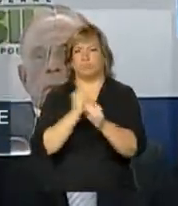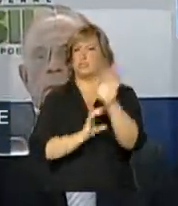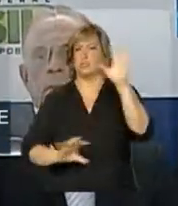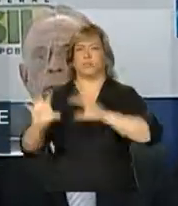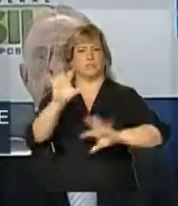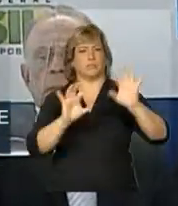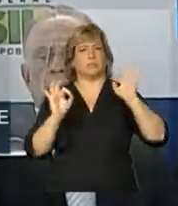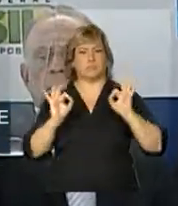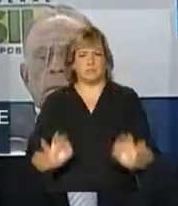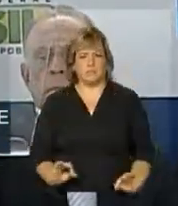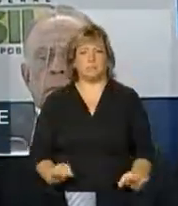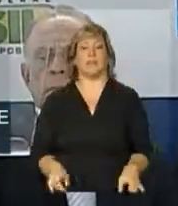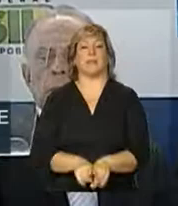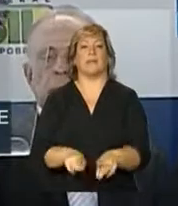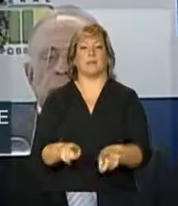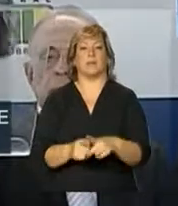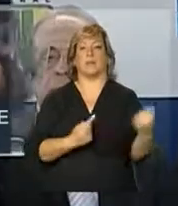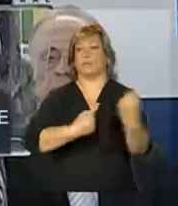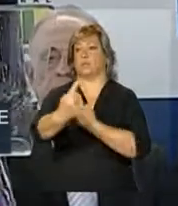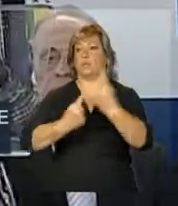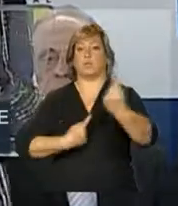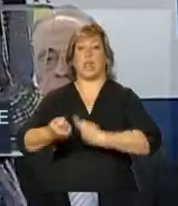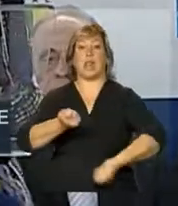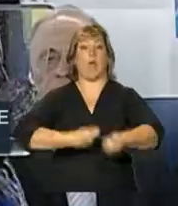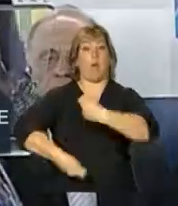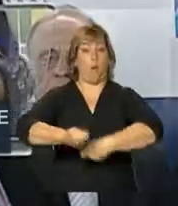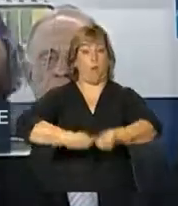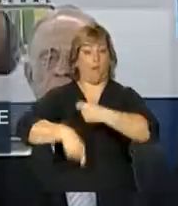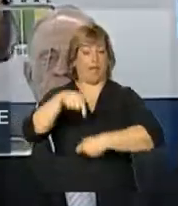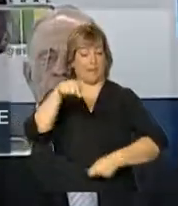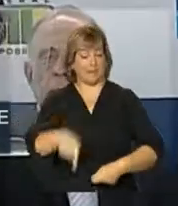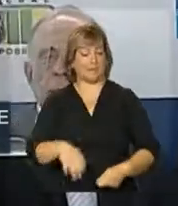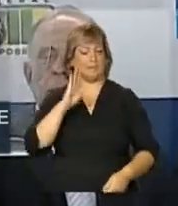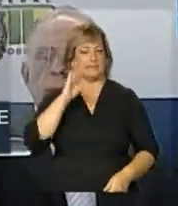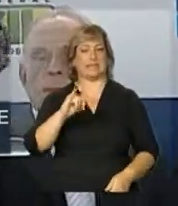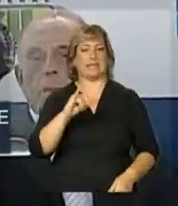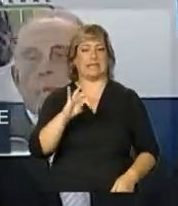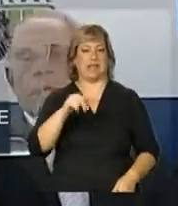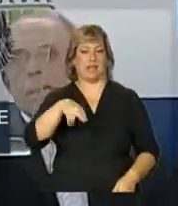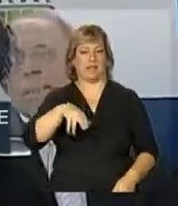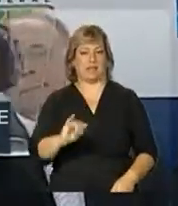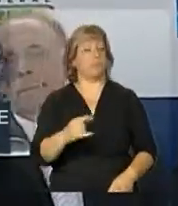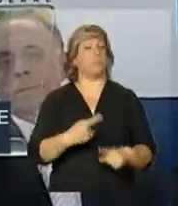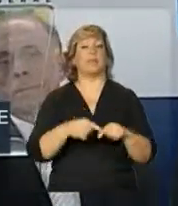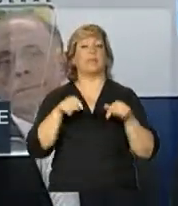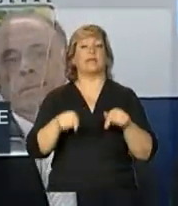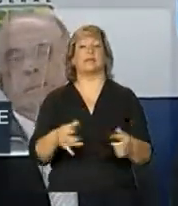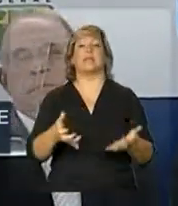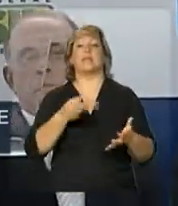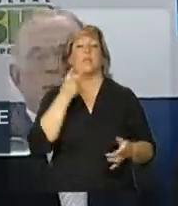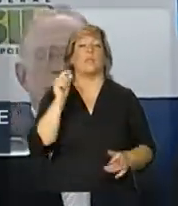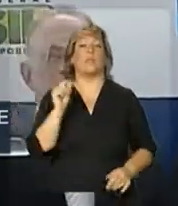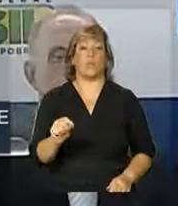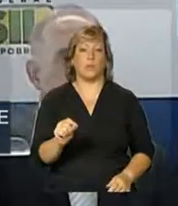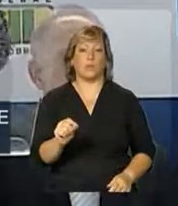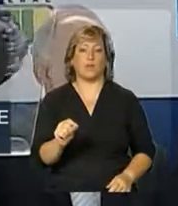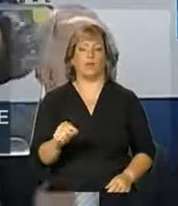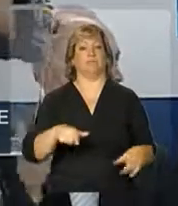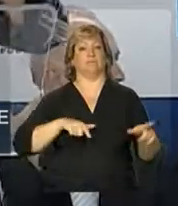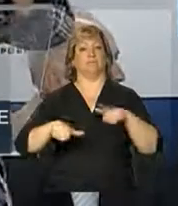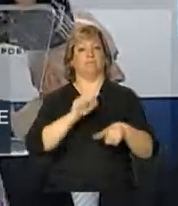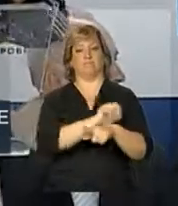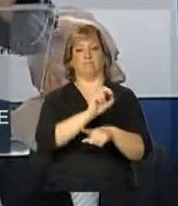damos essa importância aqui para o Porto de Itaqui, porque isso significa